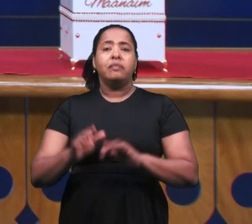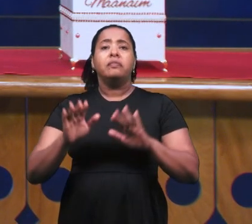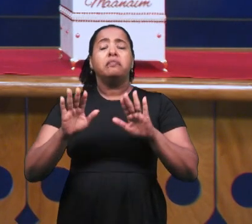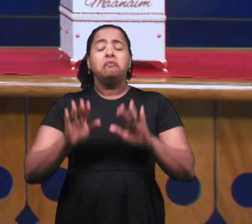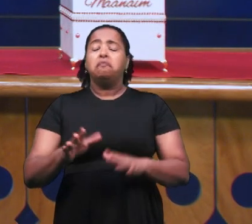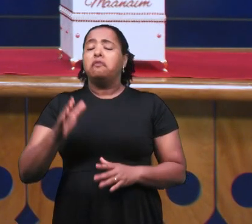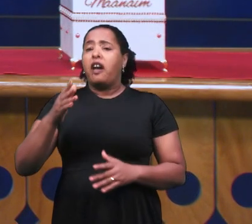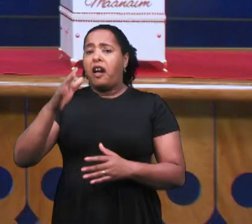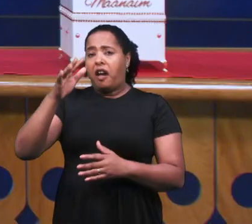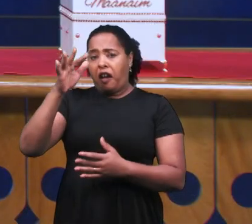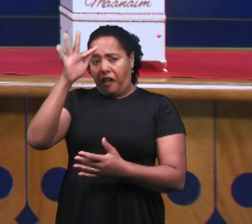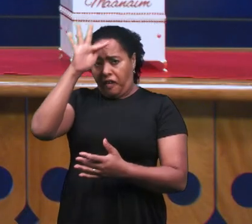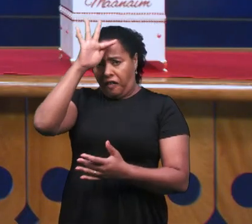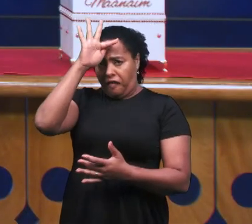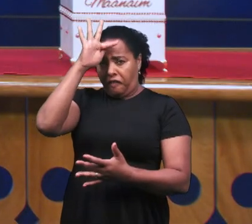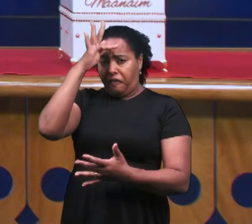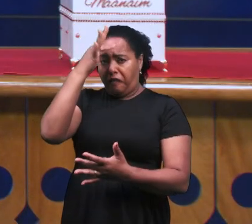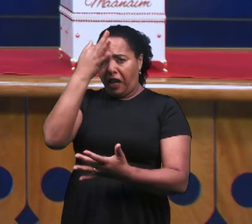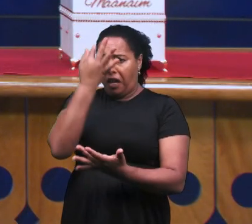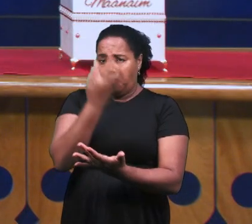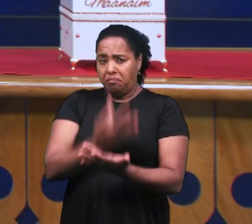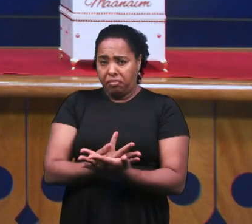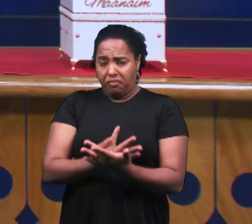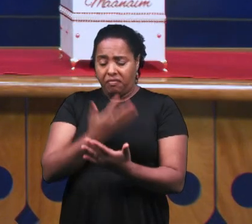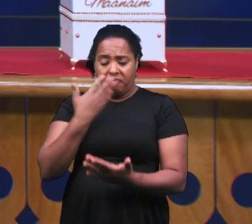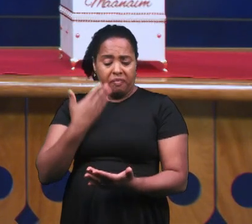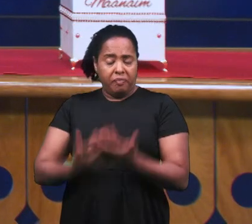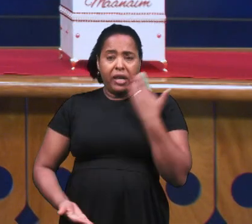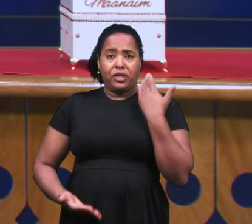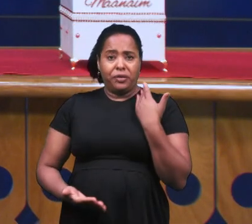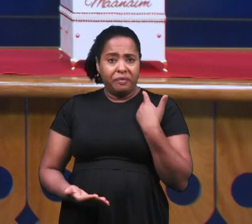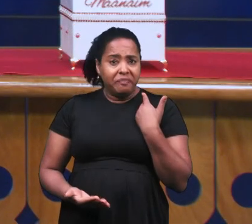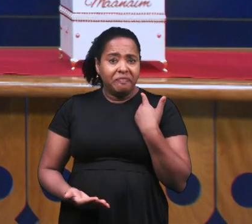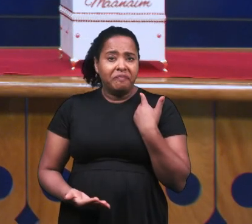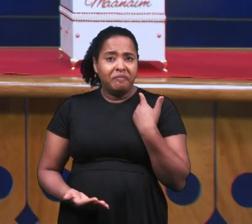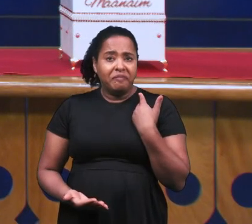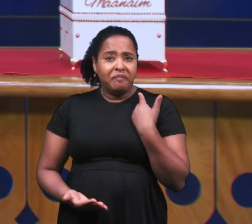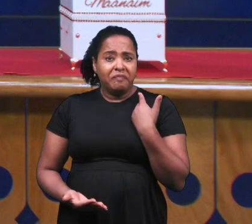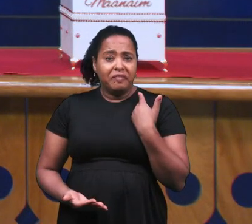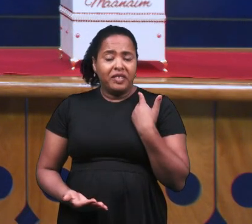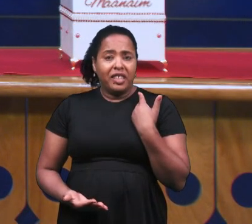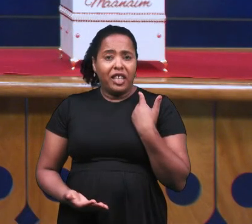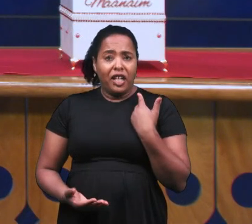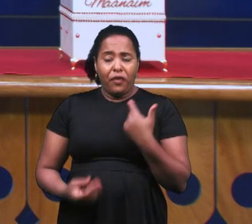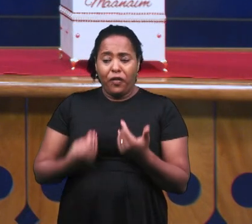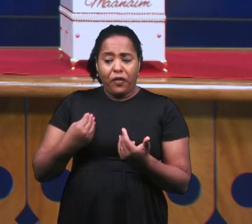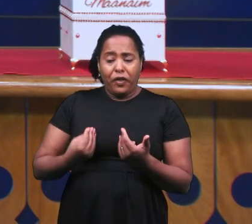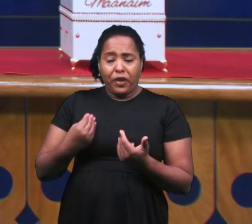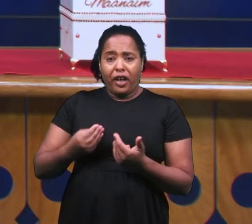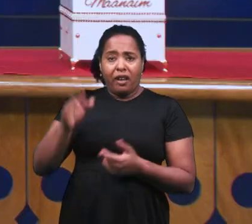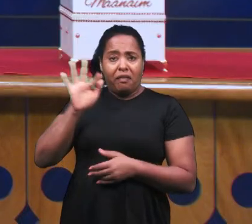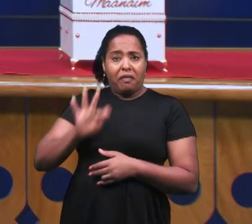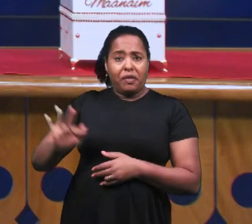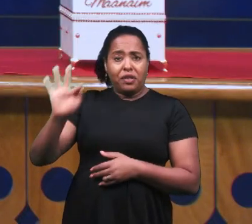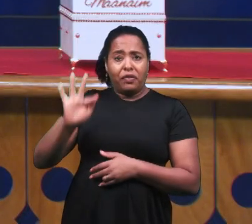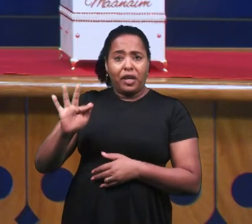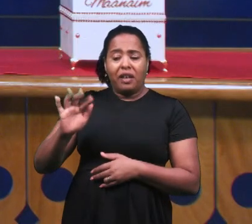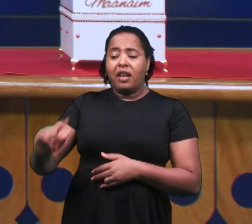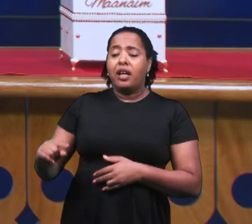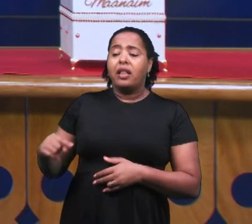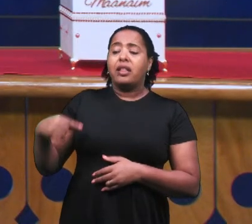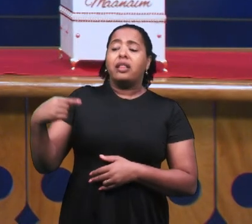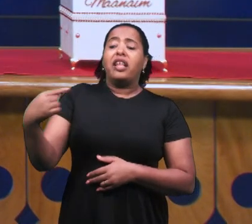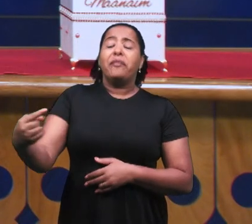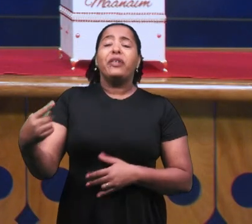fé, a experiência que eu tive com o Senhor, eu vou me firmar em filosofia. Daí um pouco, eu nego